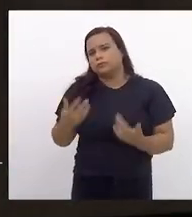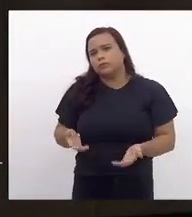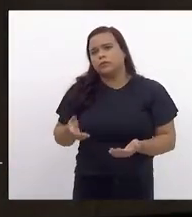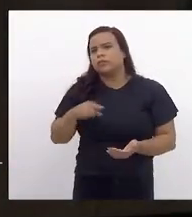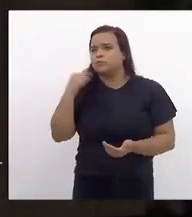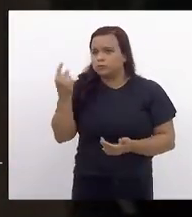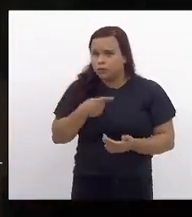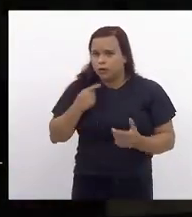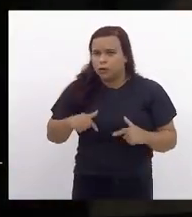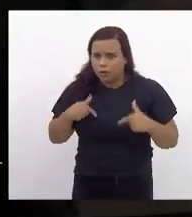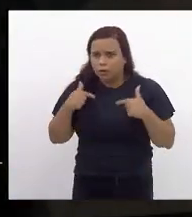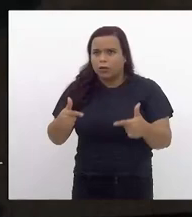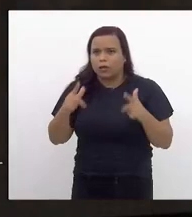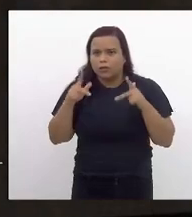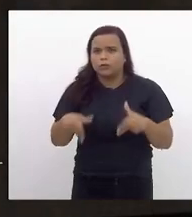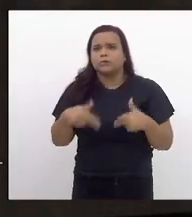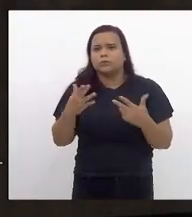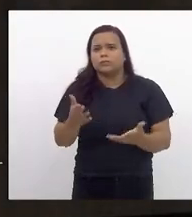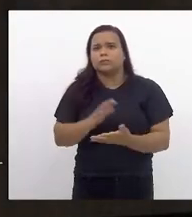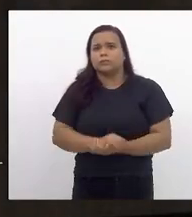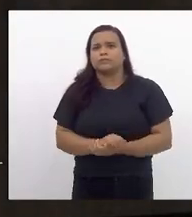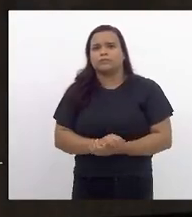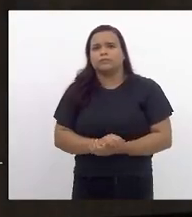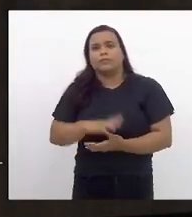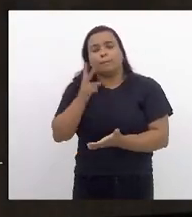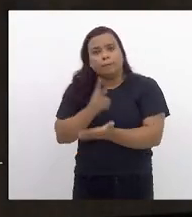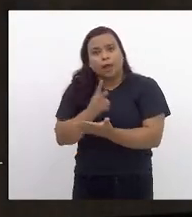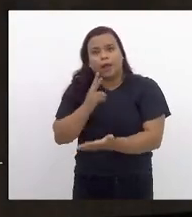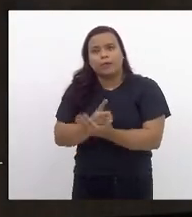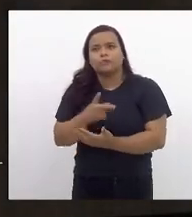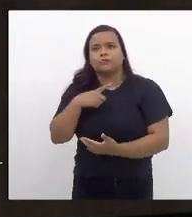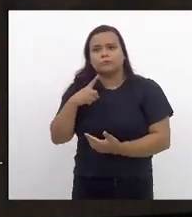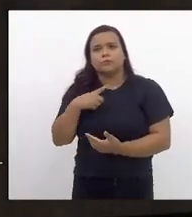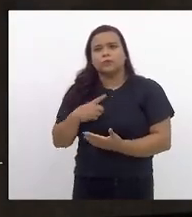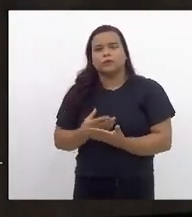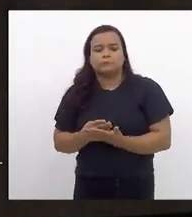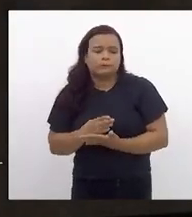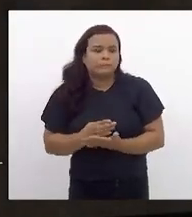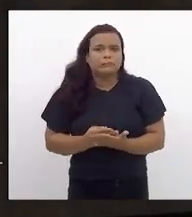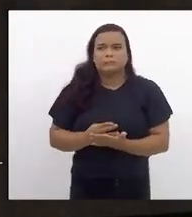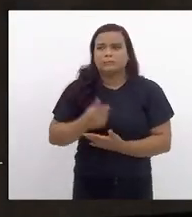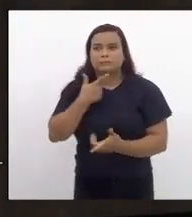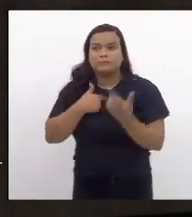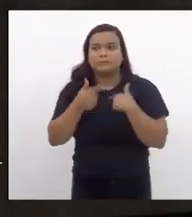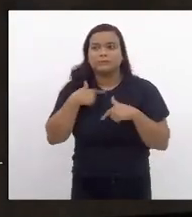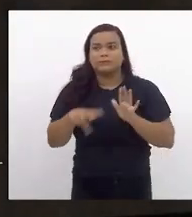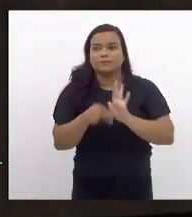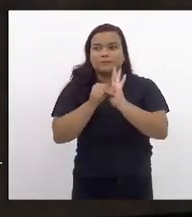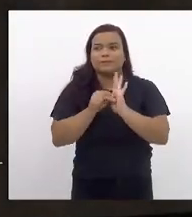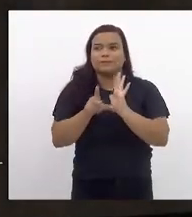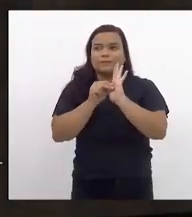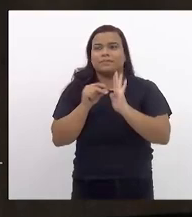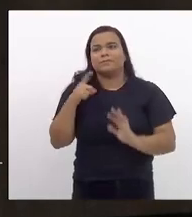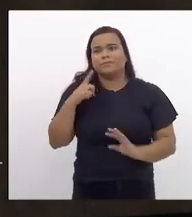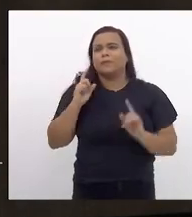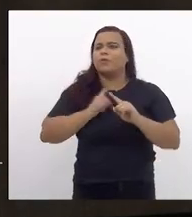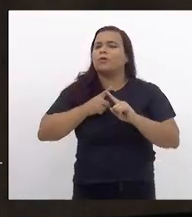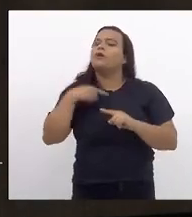procedemos, apesar da tentação de emendar ser grande, porque